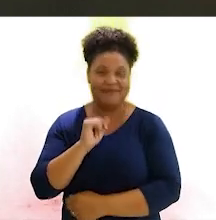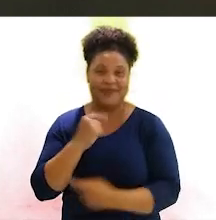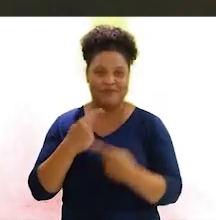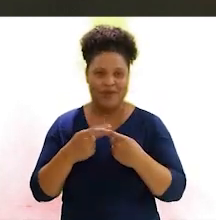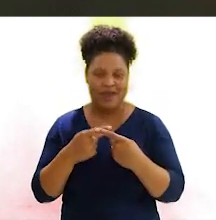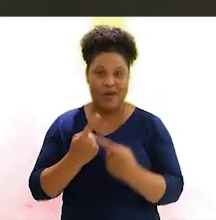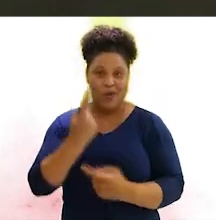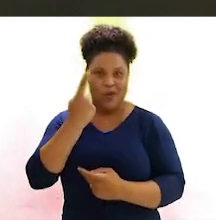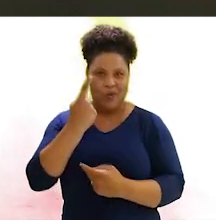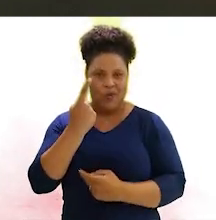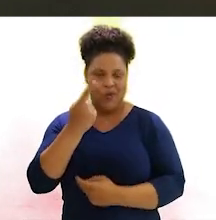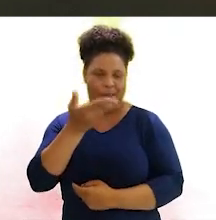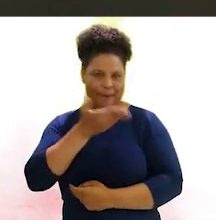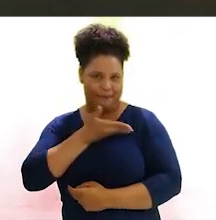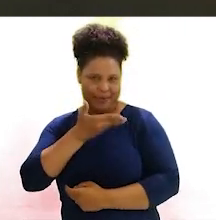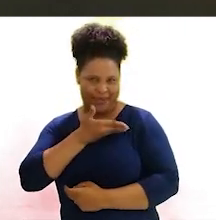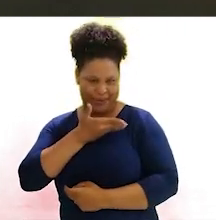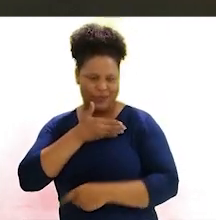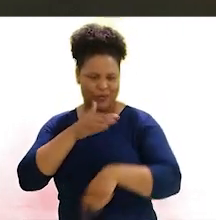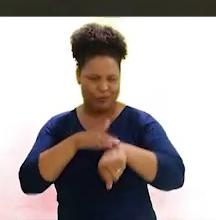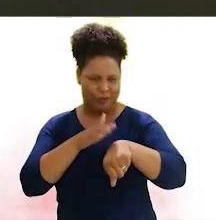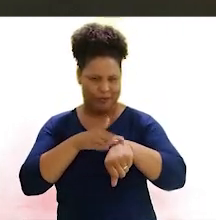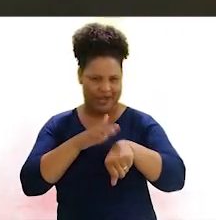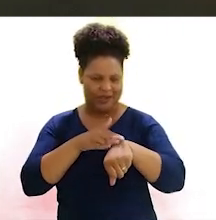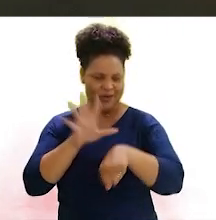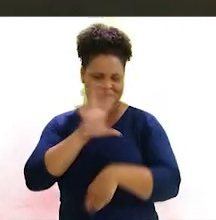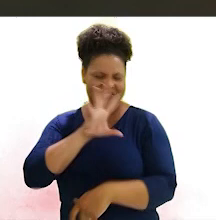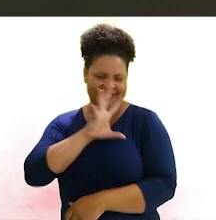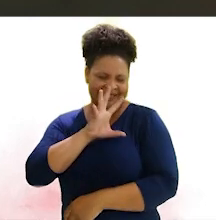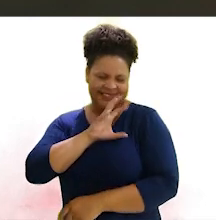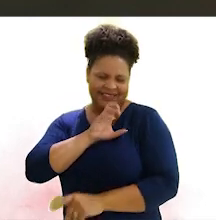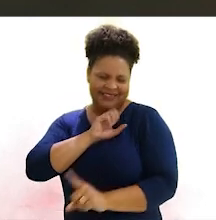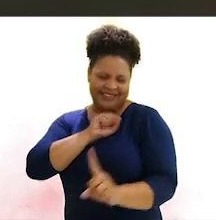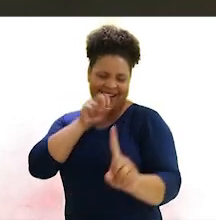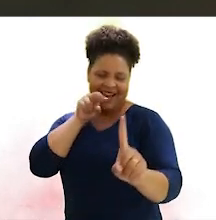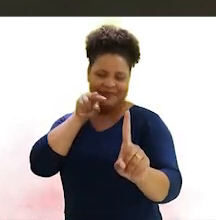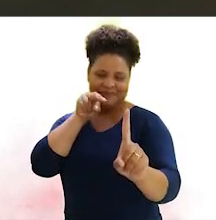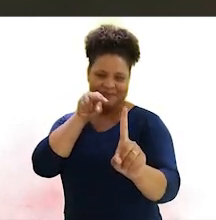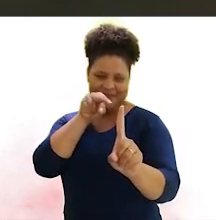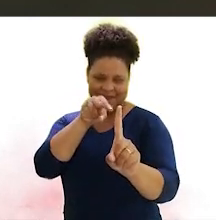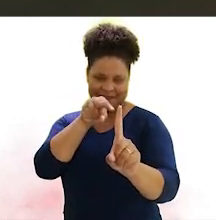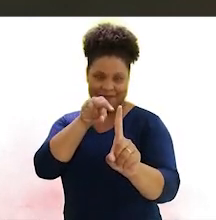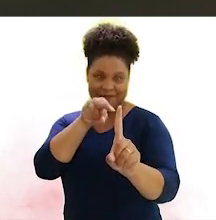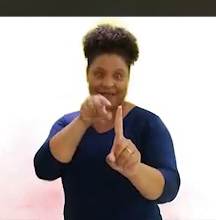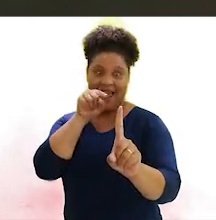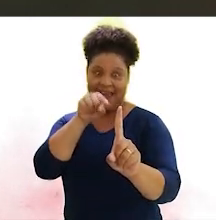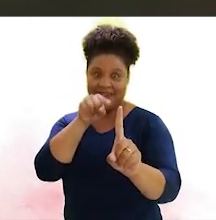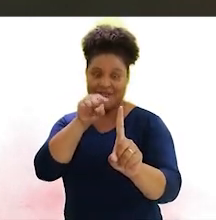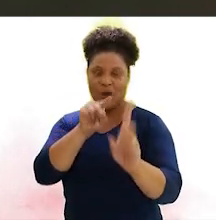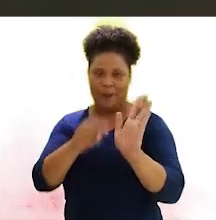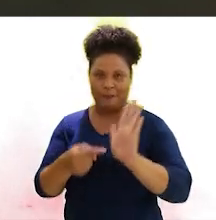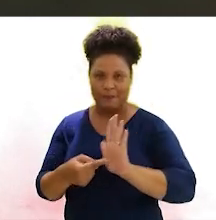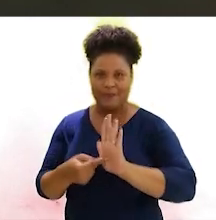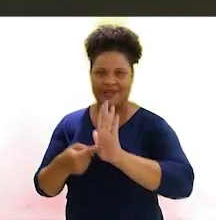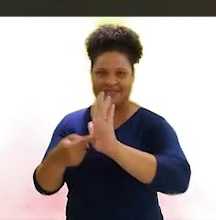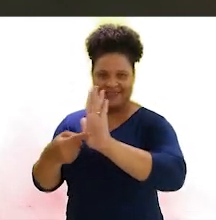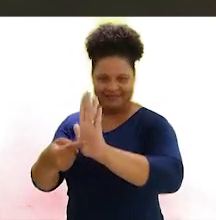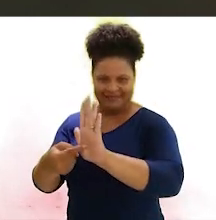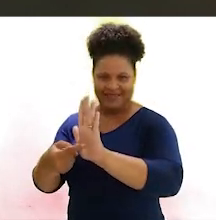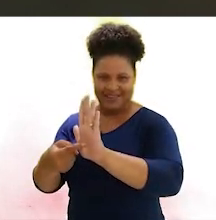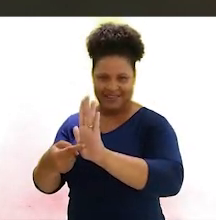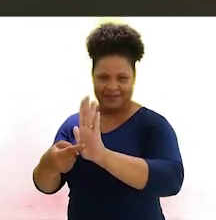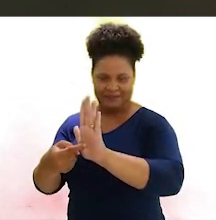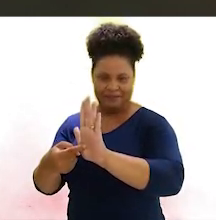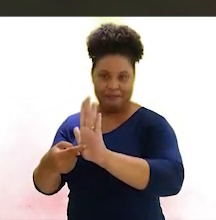um amigo meu no momento e esse eu apresentei esse meu amigo que eu não